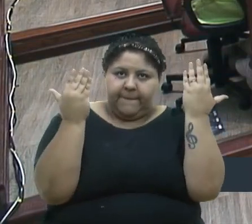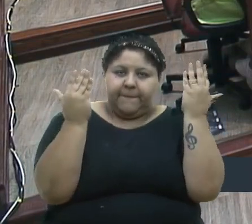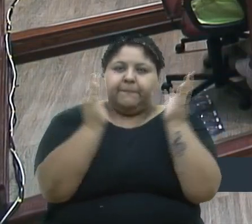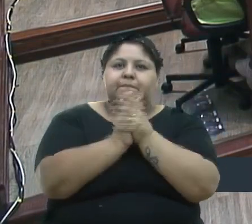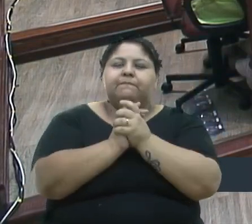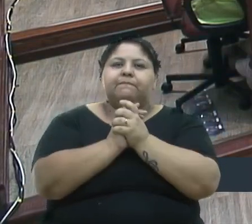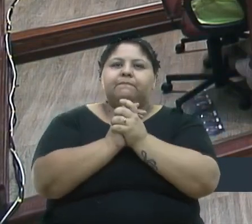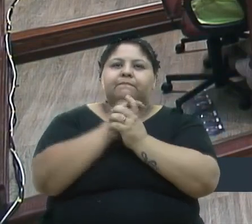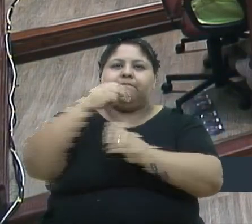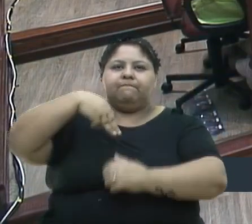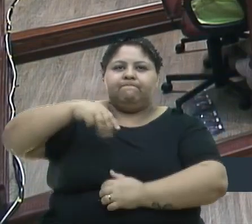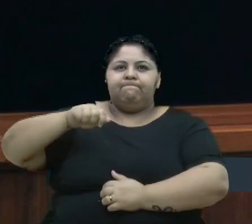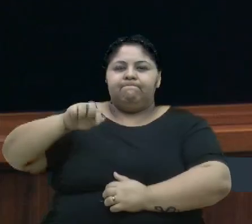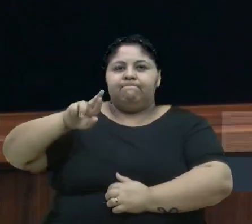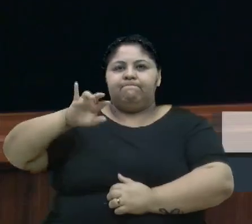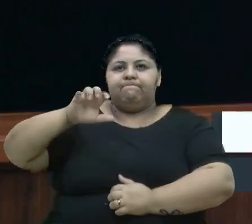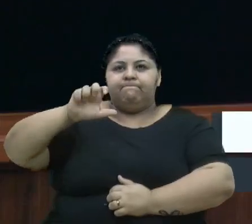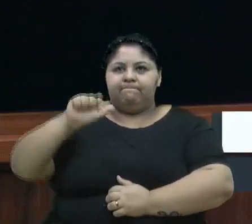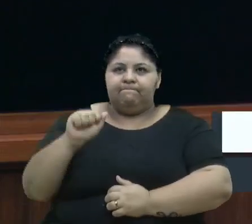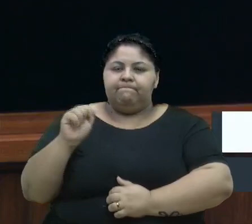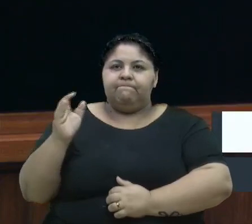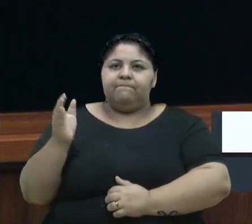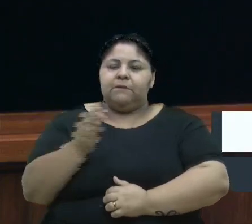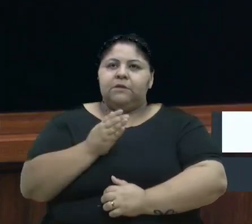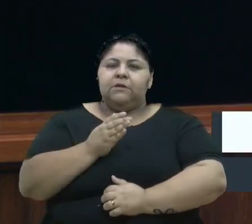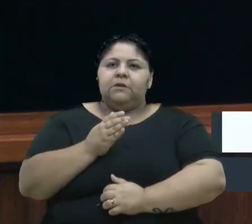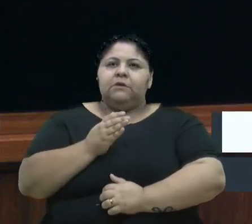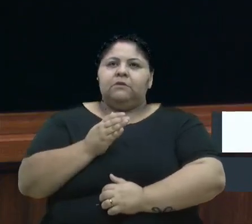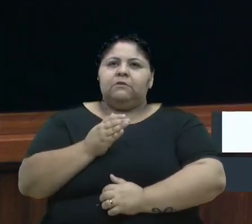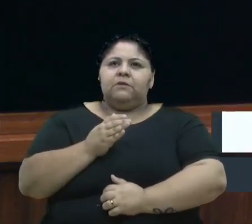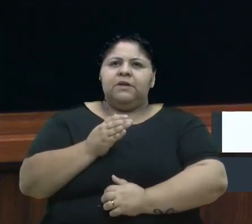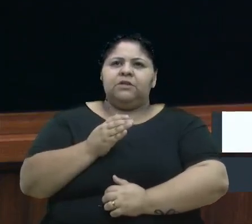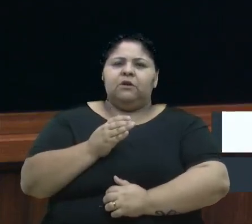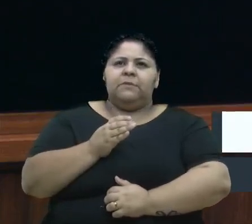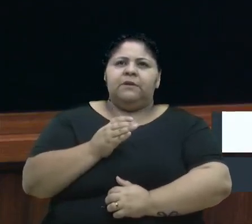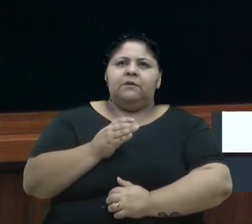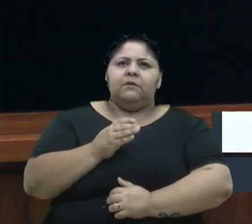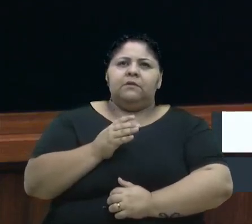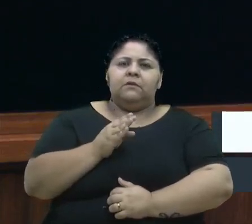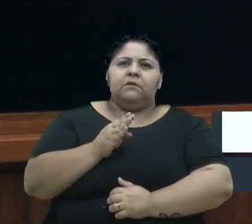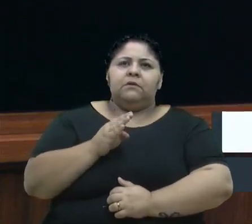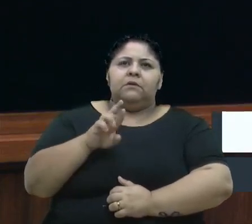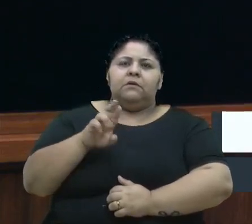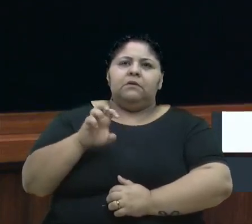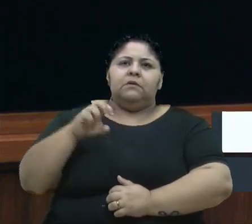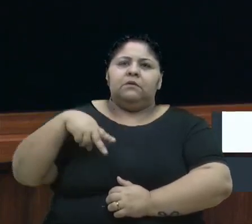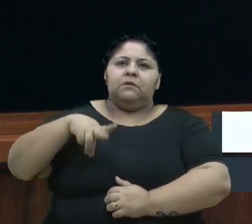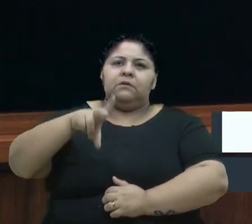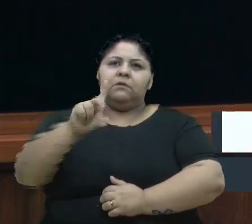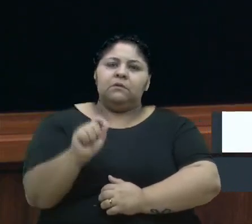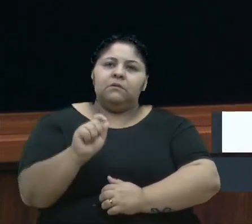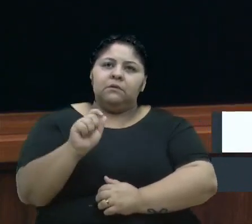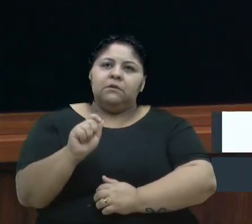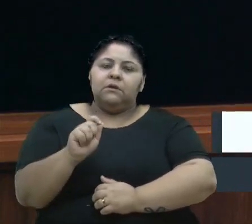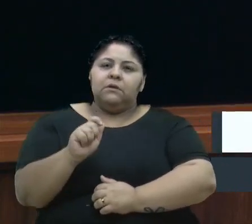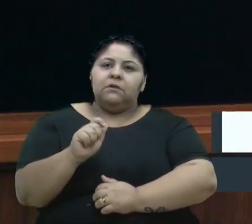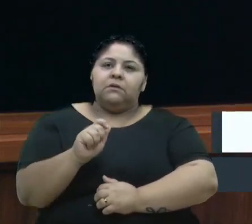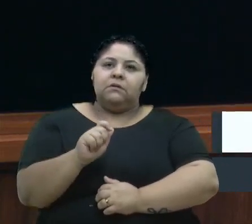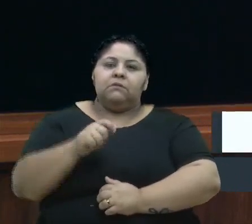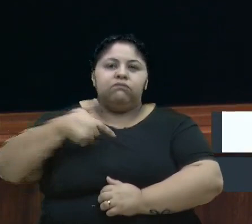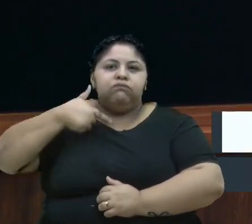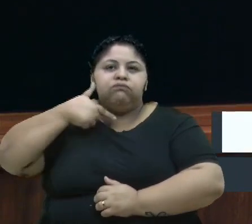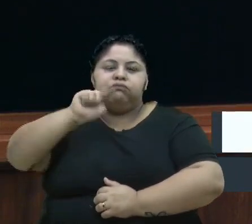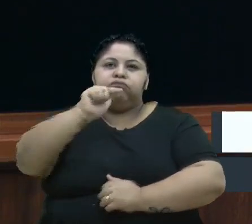A Maria Eduarda Machado Stumpf, atleta do Taekwondo, que disputou